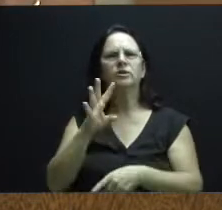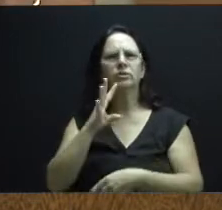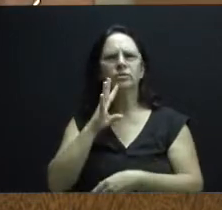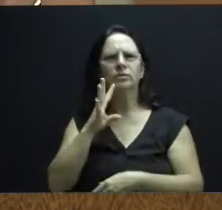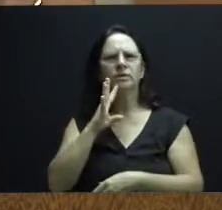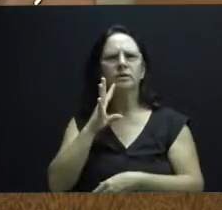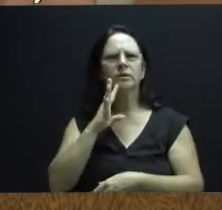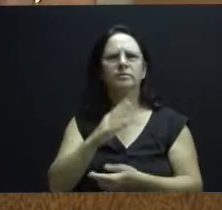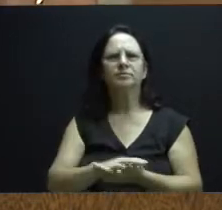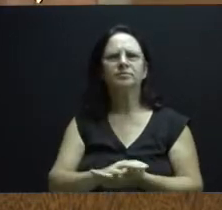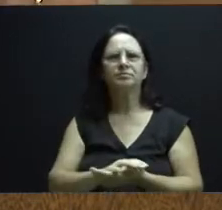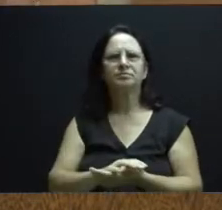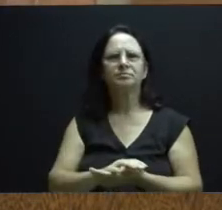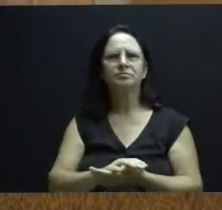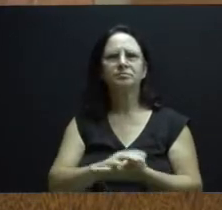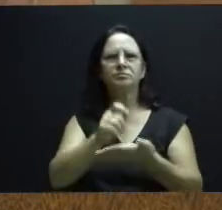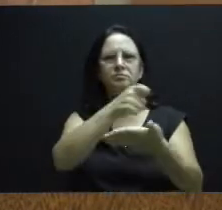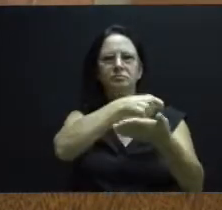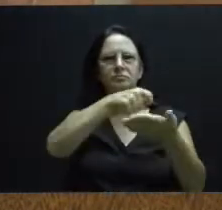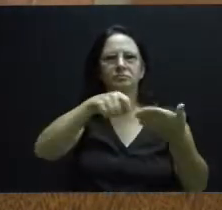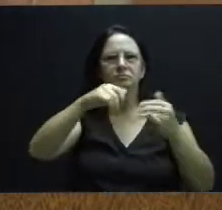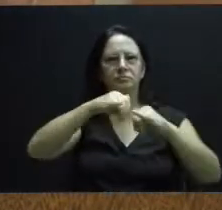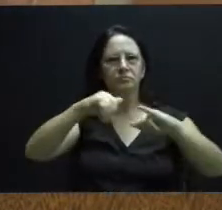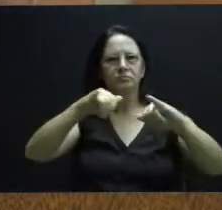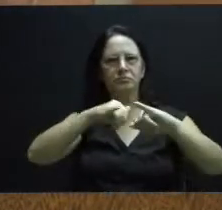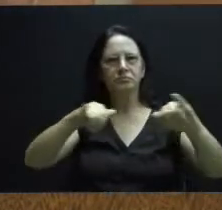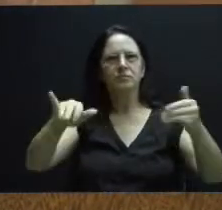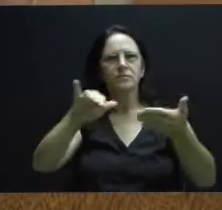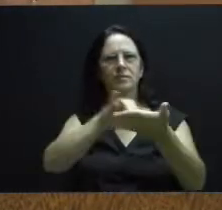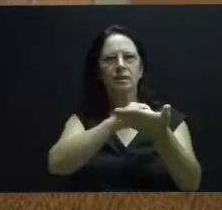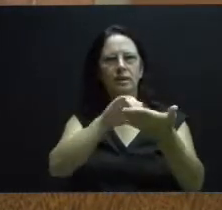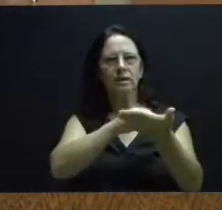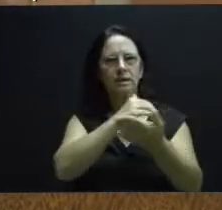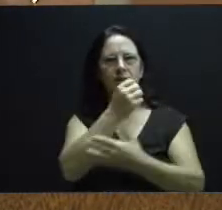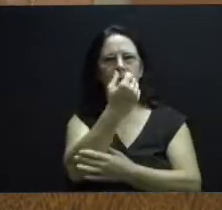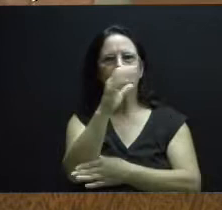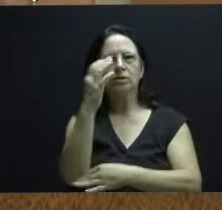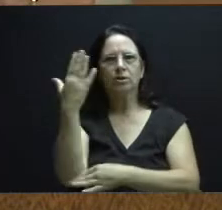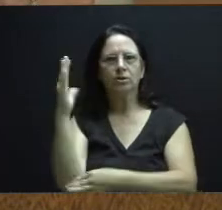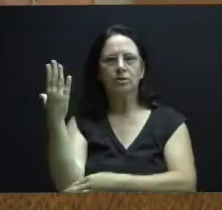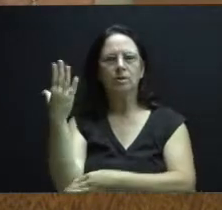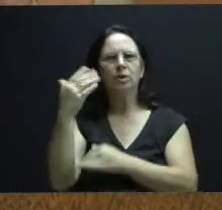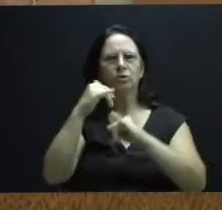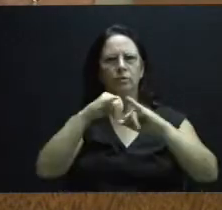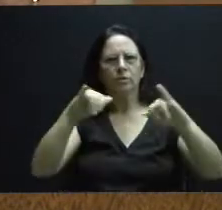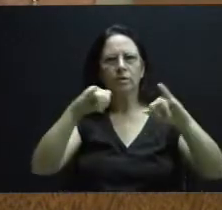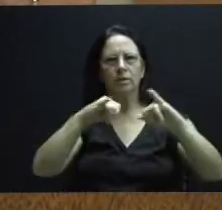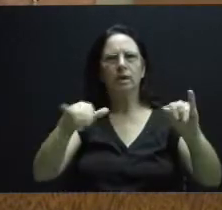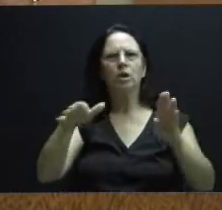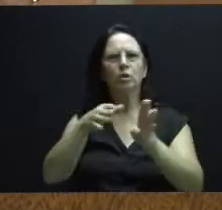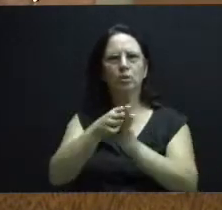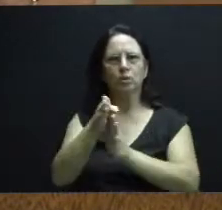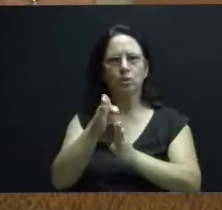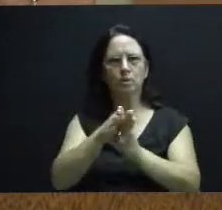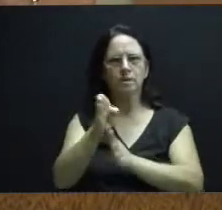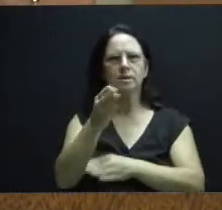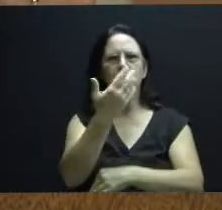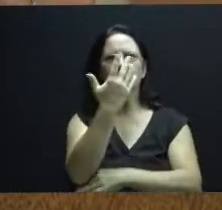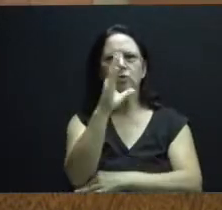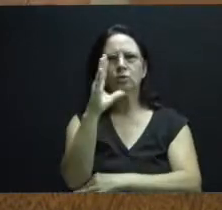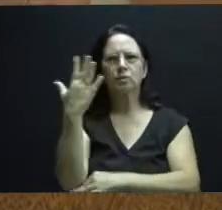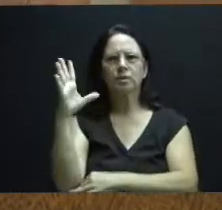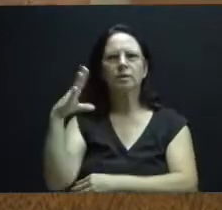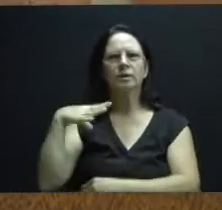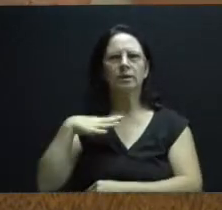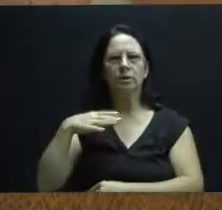à imprensa falada escrita secretário de meio ambiente secretaria de meio ambiente conselho municipal de meio ambiente de cubatão